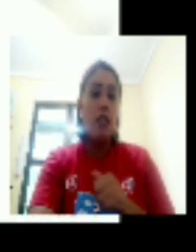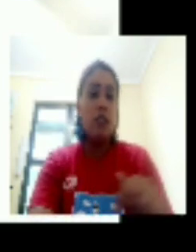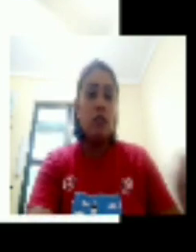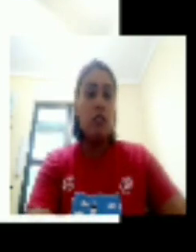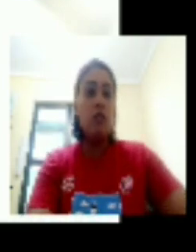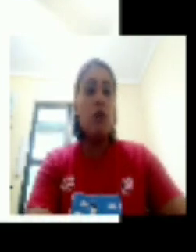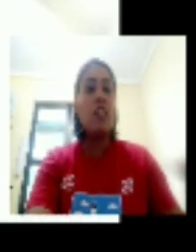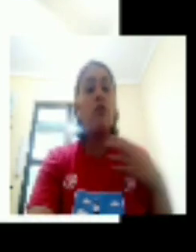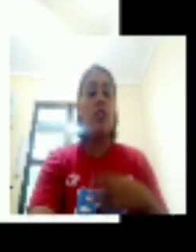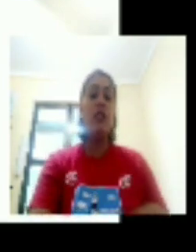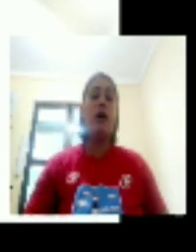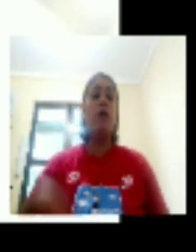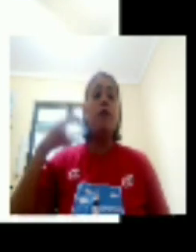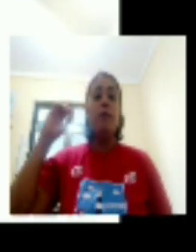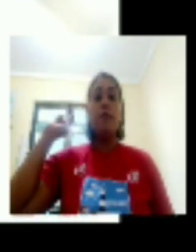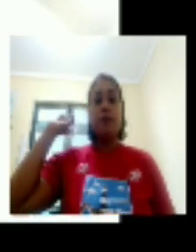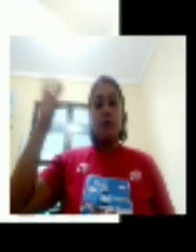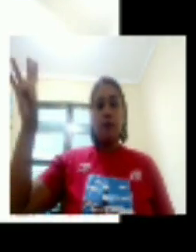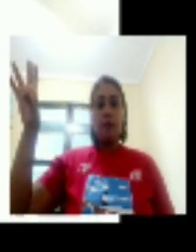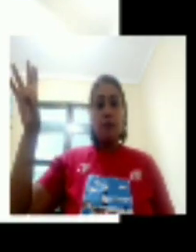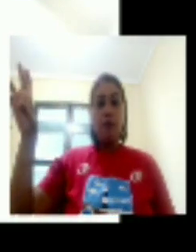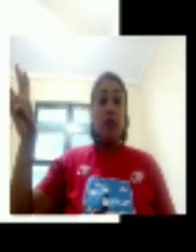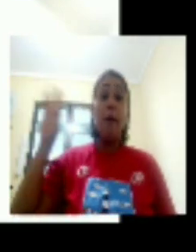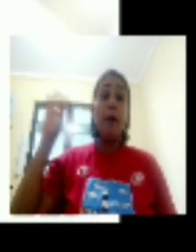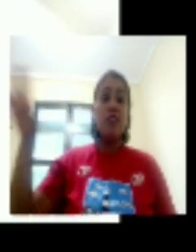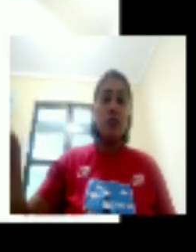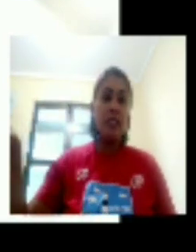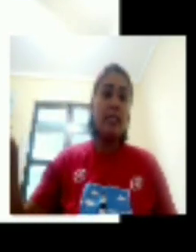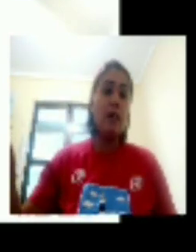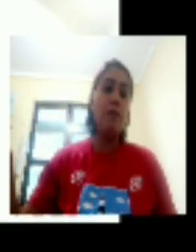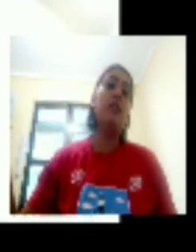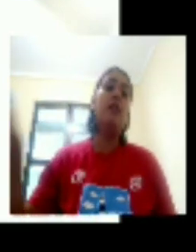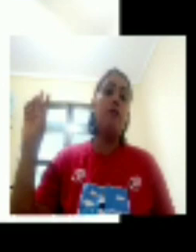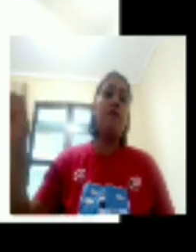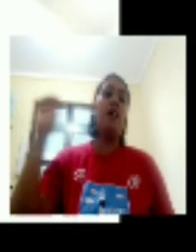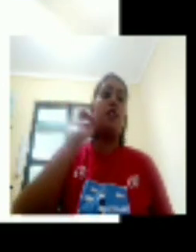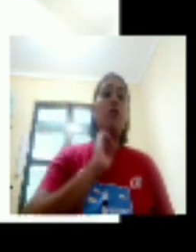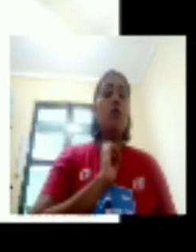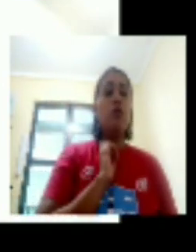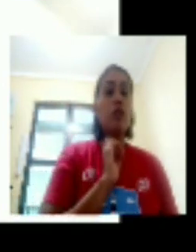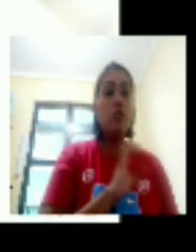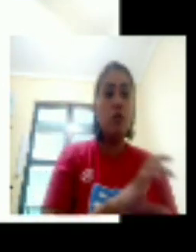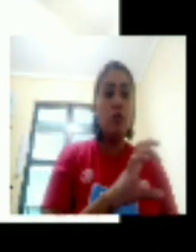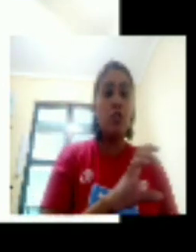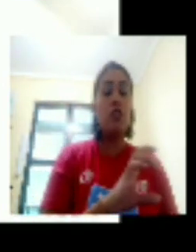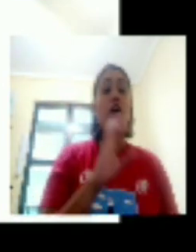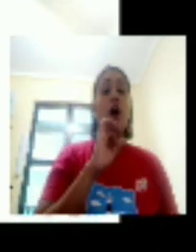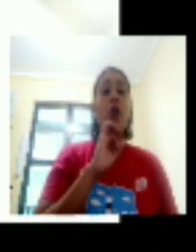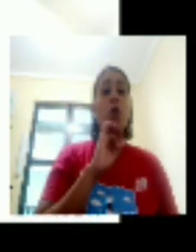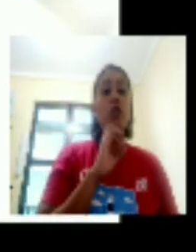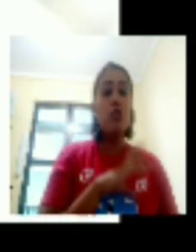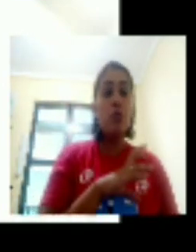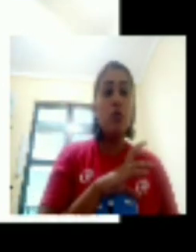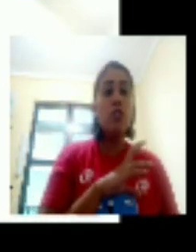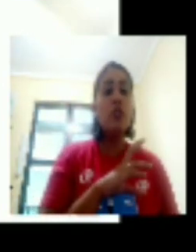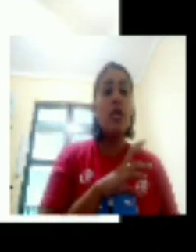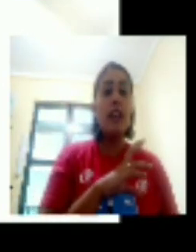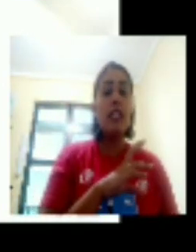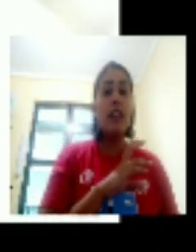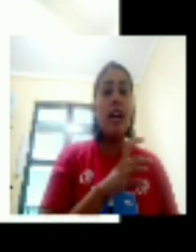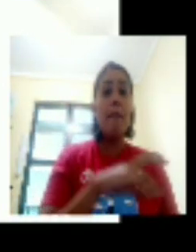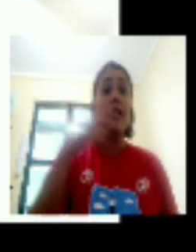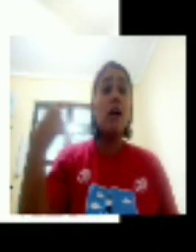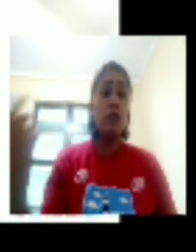tenham entendido isso. Então, após o INAMPS veio o SUDES. O